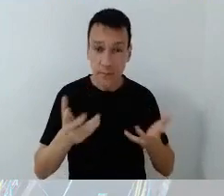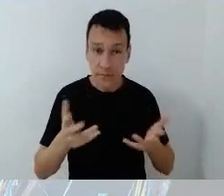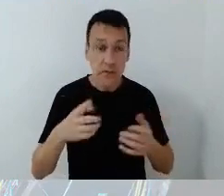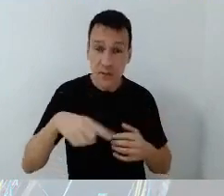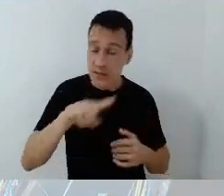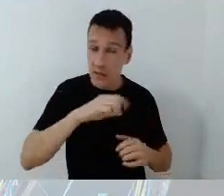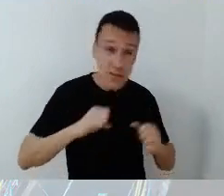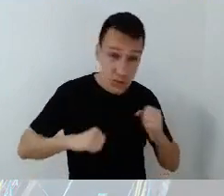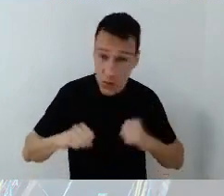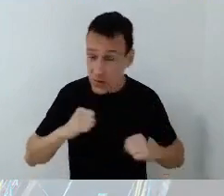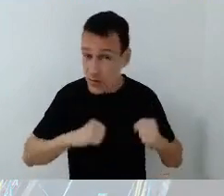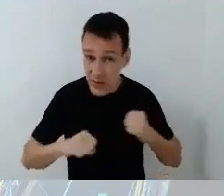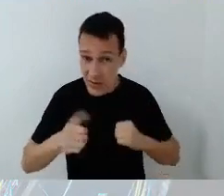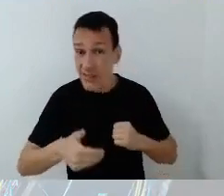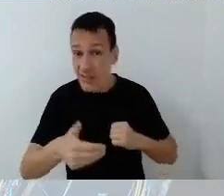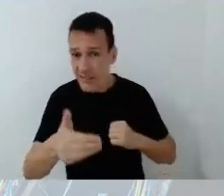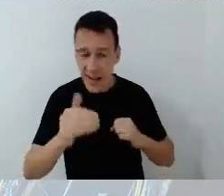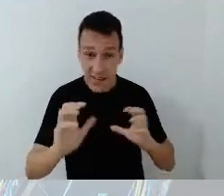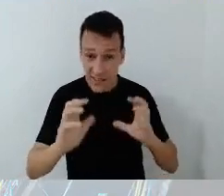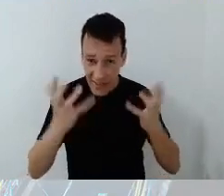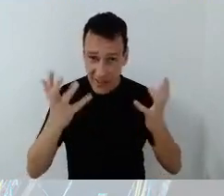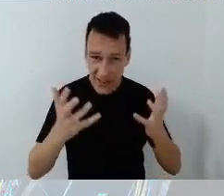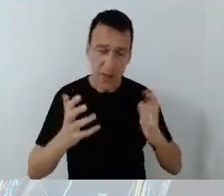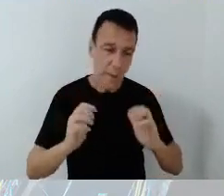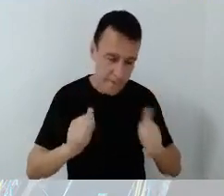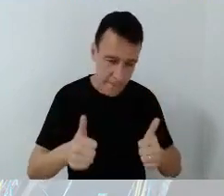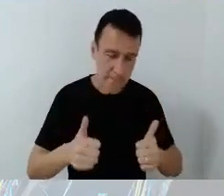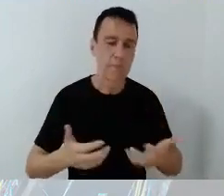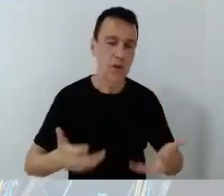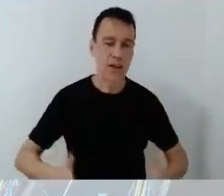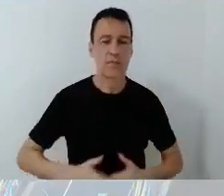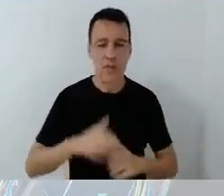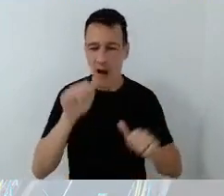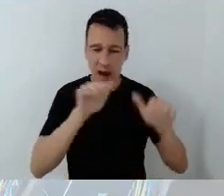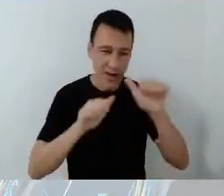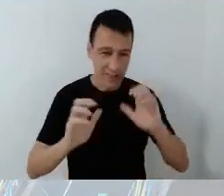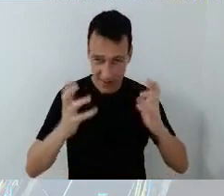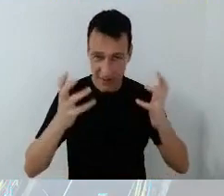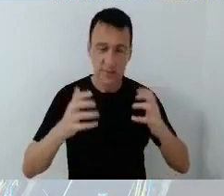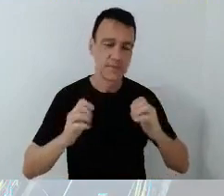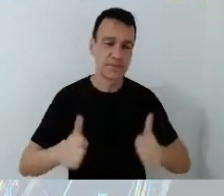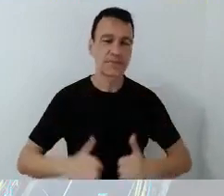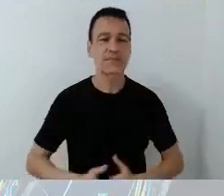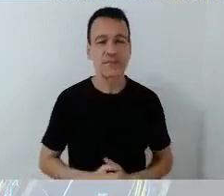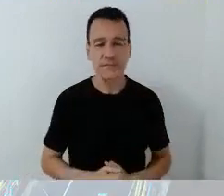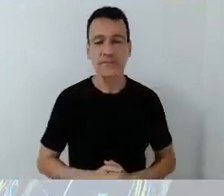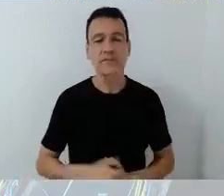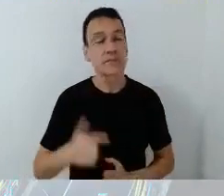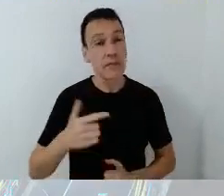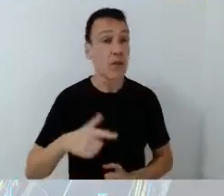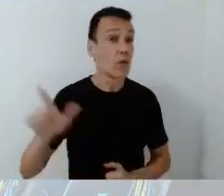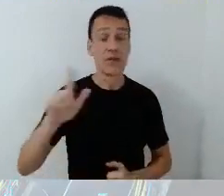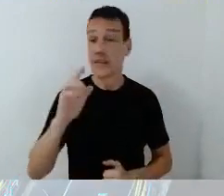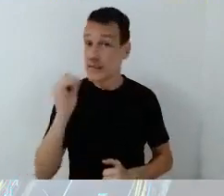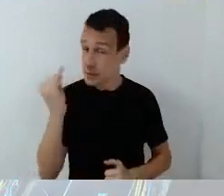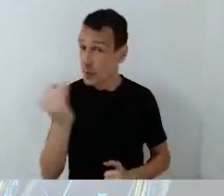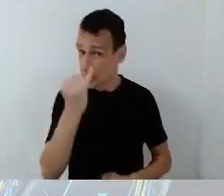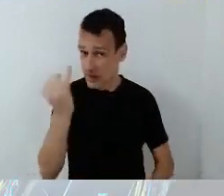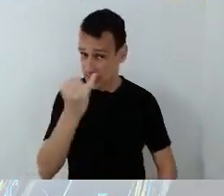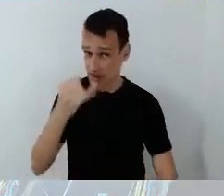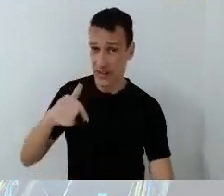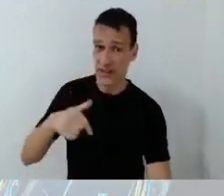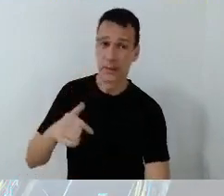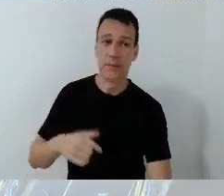Bom, última coisa não menos importante aqui do nosso papo, a galera tava